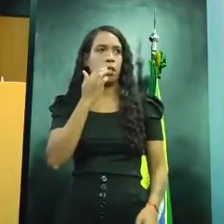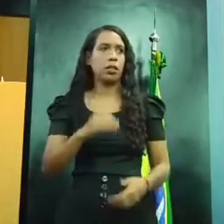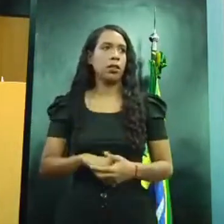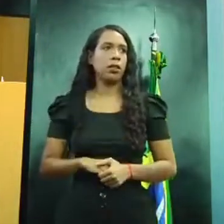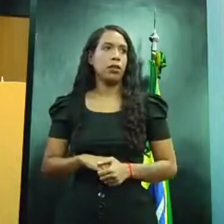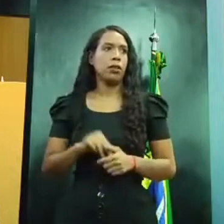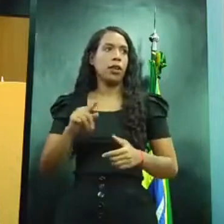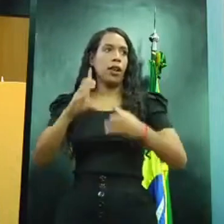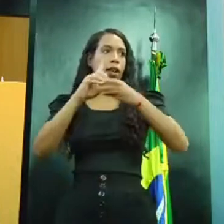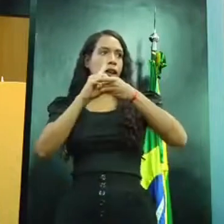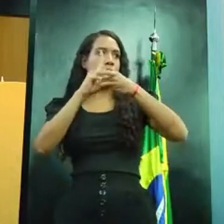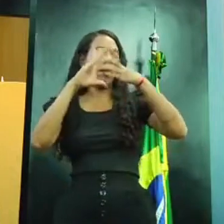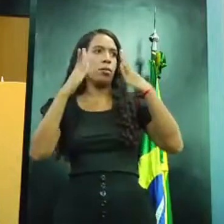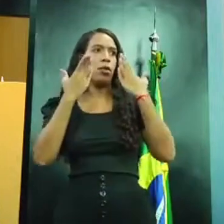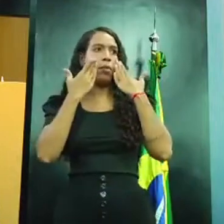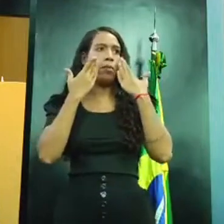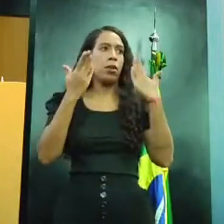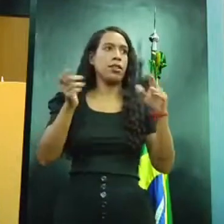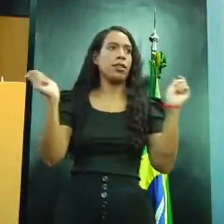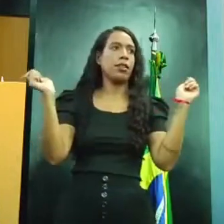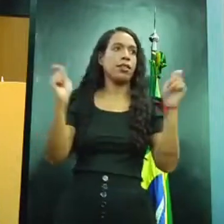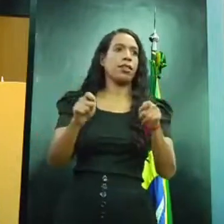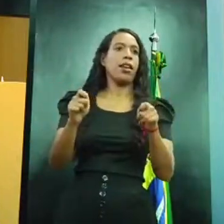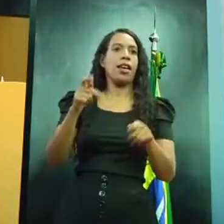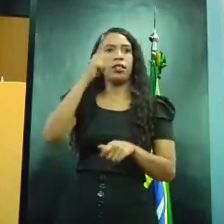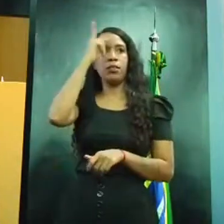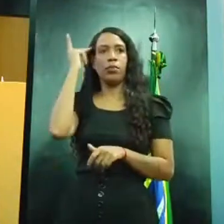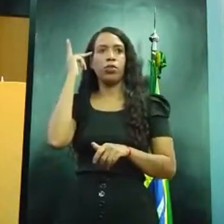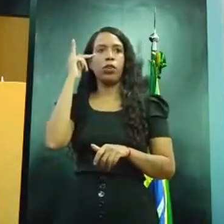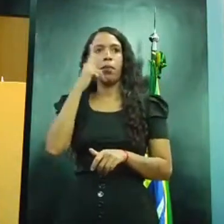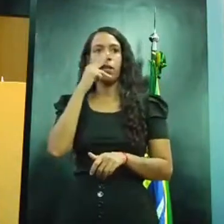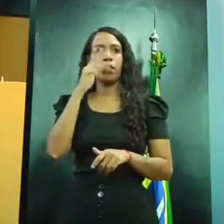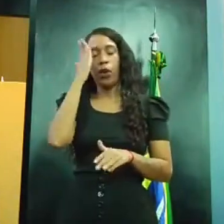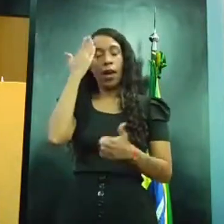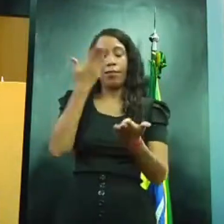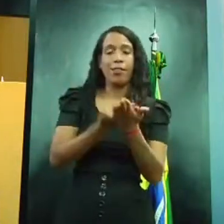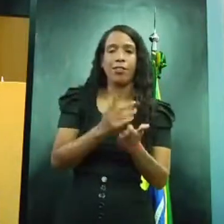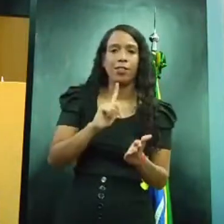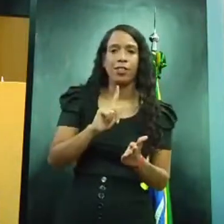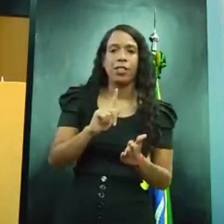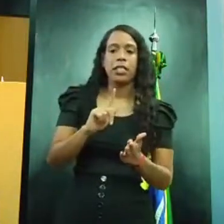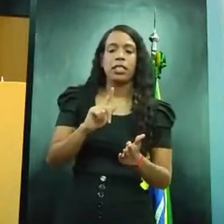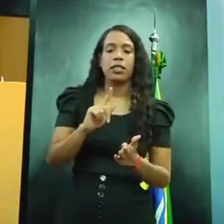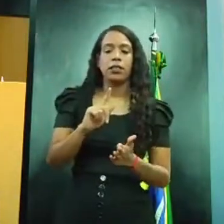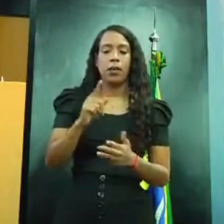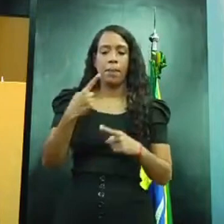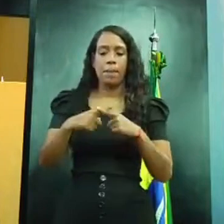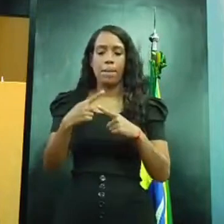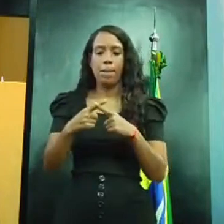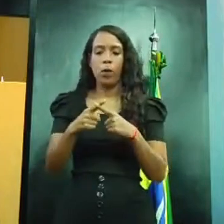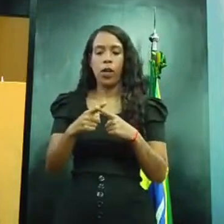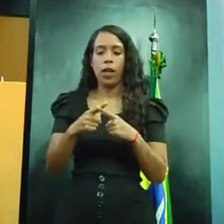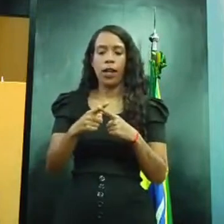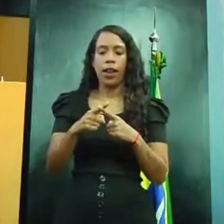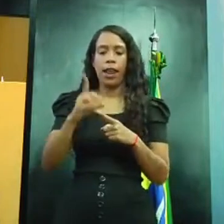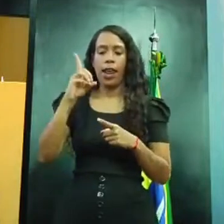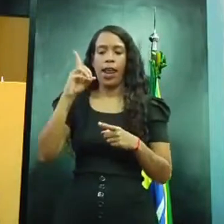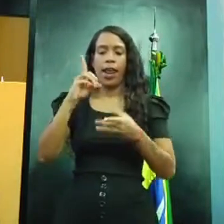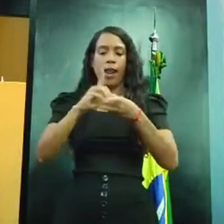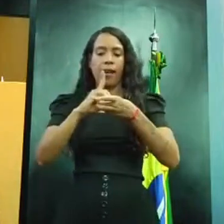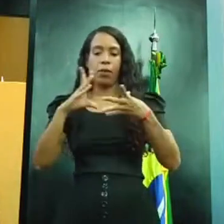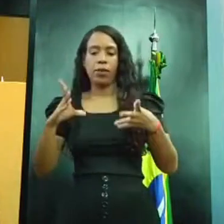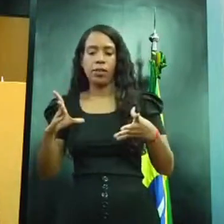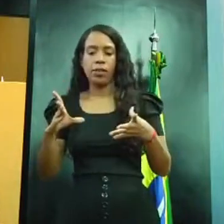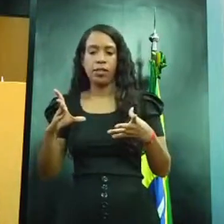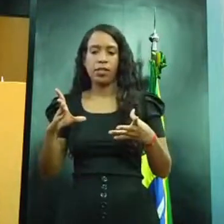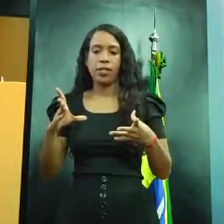Quando a democracia se mostra incapaz de melhorar, as pessoas deixam de acreditar. Porque a democracia, para a maioria, para o seu João, para a